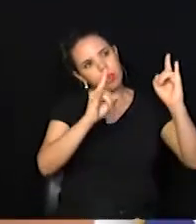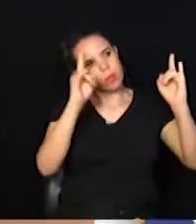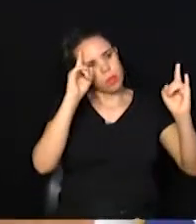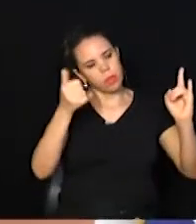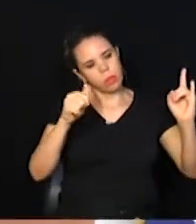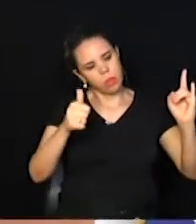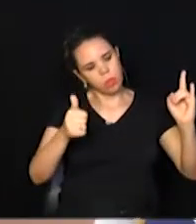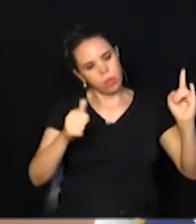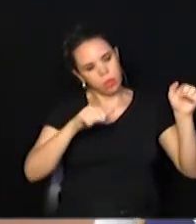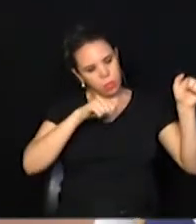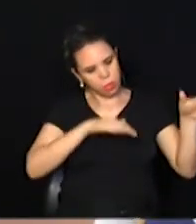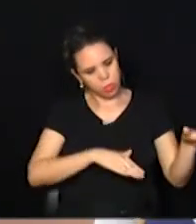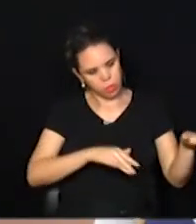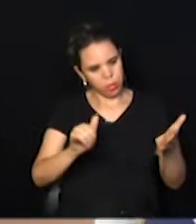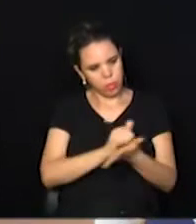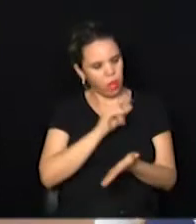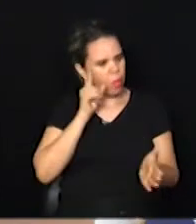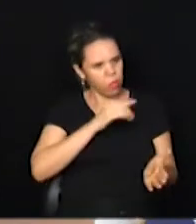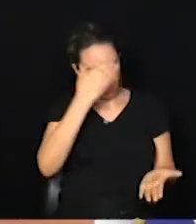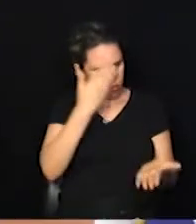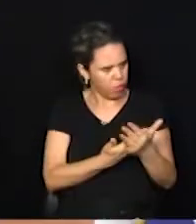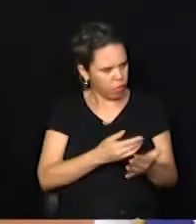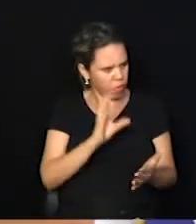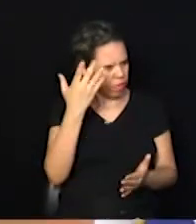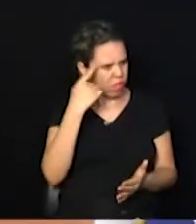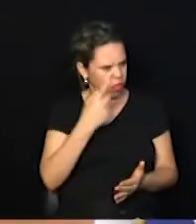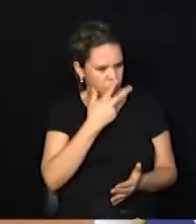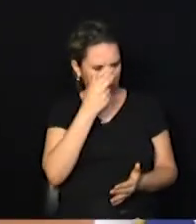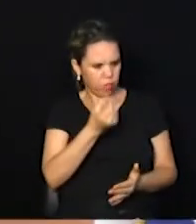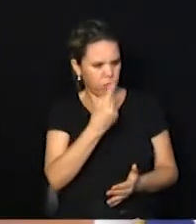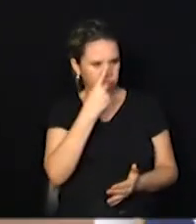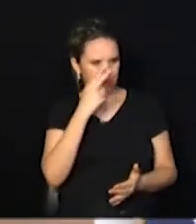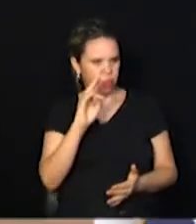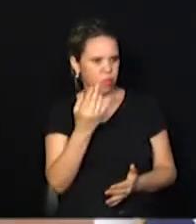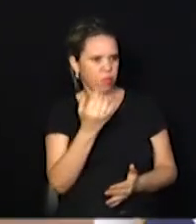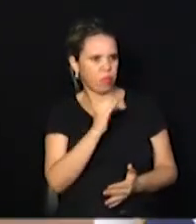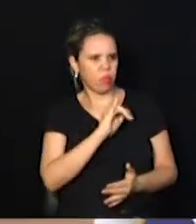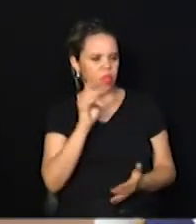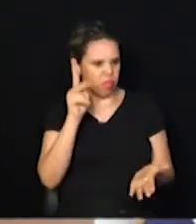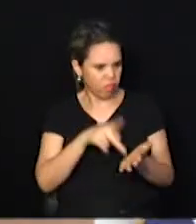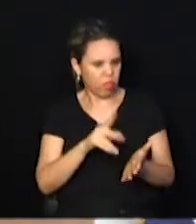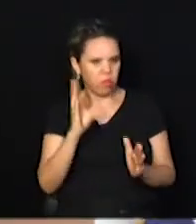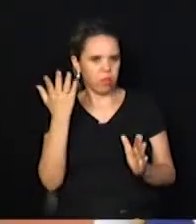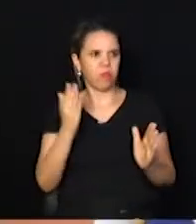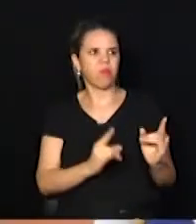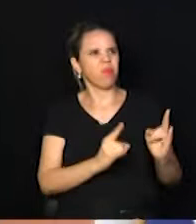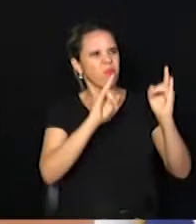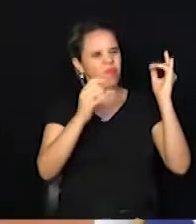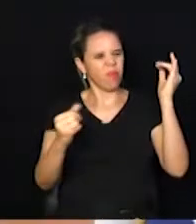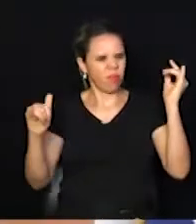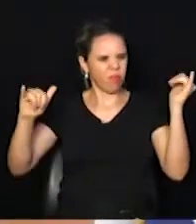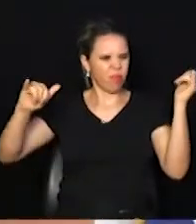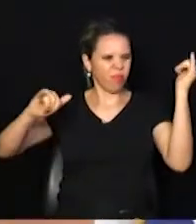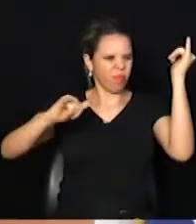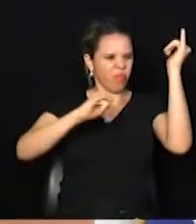York, eu não estava acreditando no que estava acontecendo, achava, naquela época era fake news, era tudo verdade. Aí fiquei sabendo, vim para